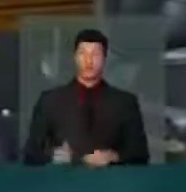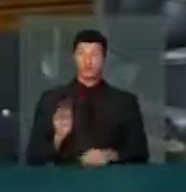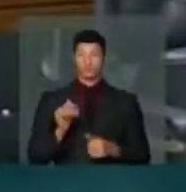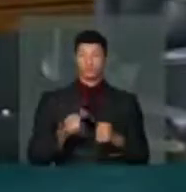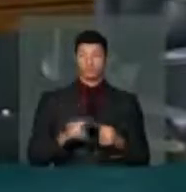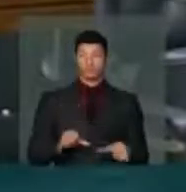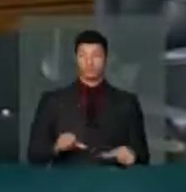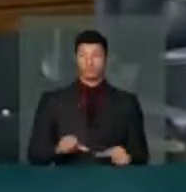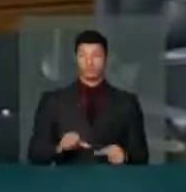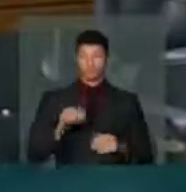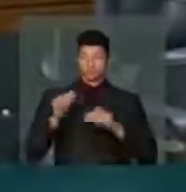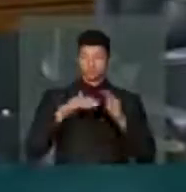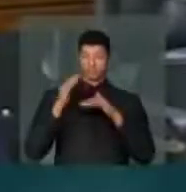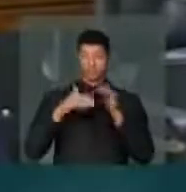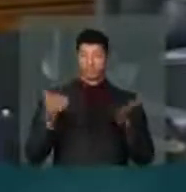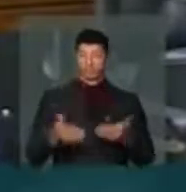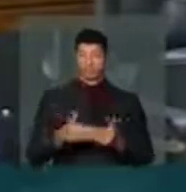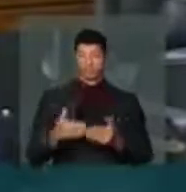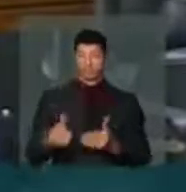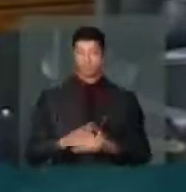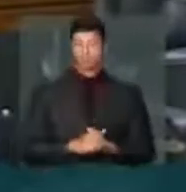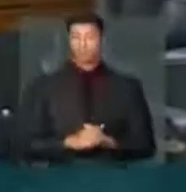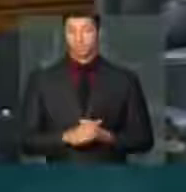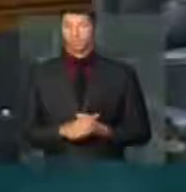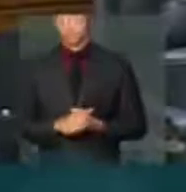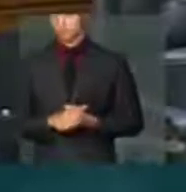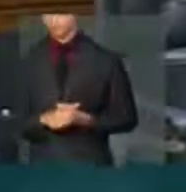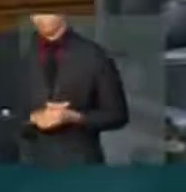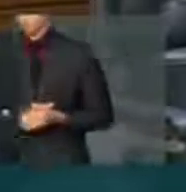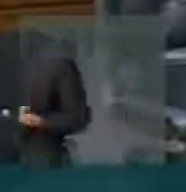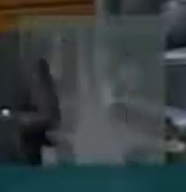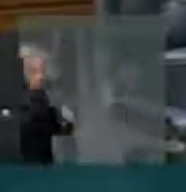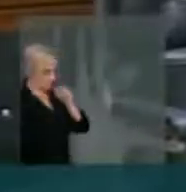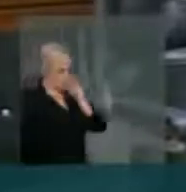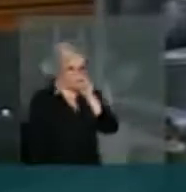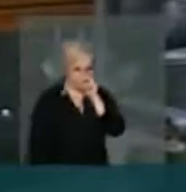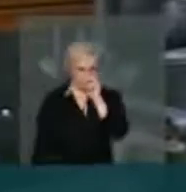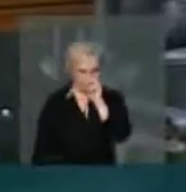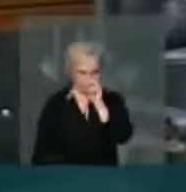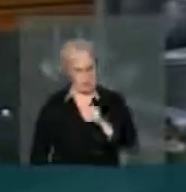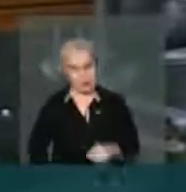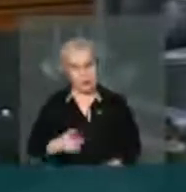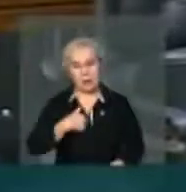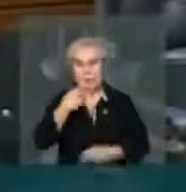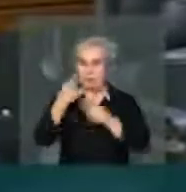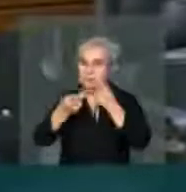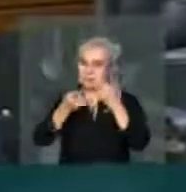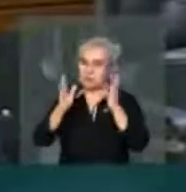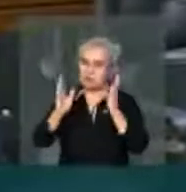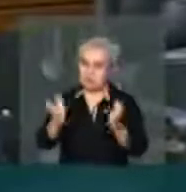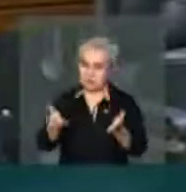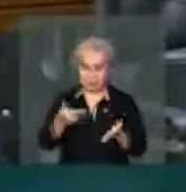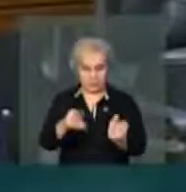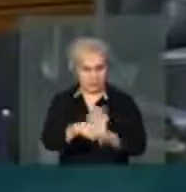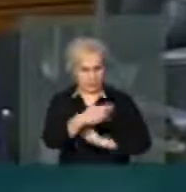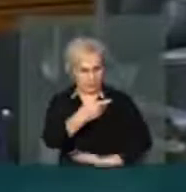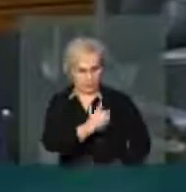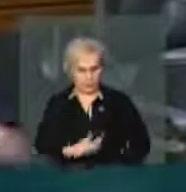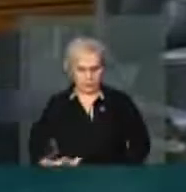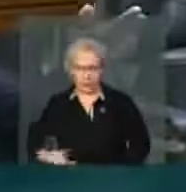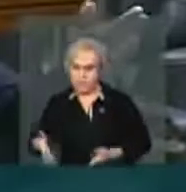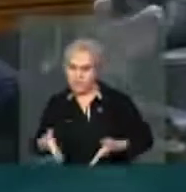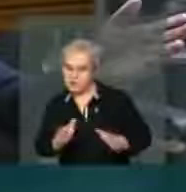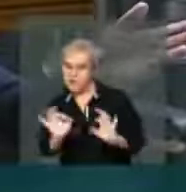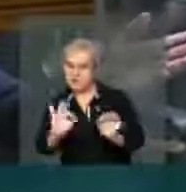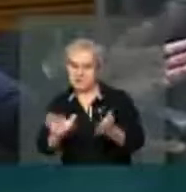está desempenhando e que o povo brasileiro está do seu lado. Eu tenho dito, senhor presidente, que esse governo está sem rumo.